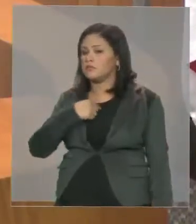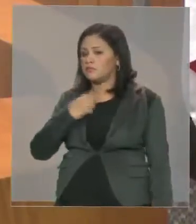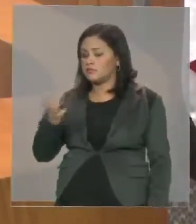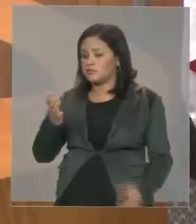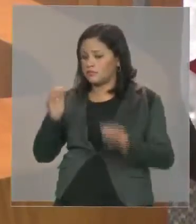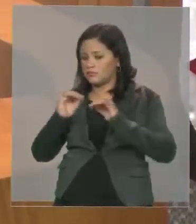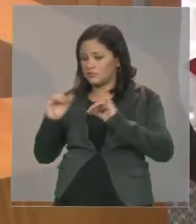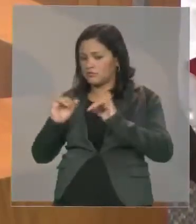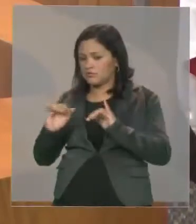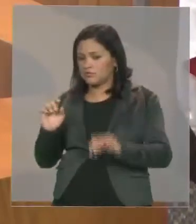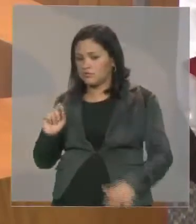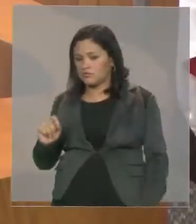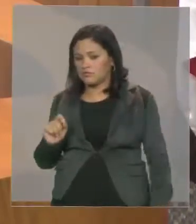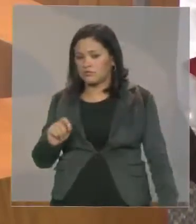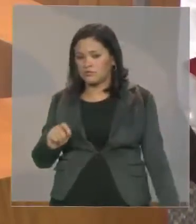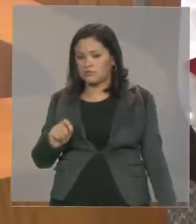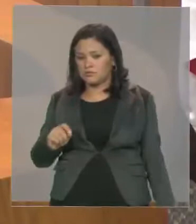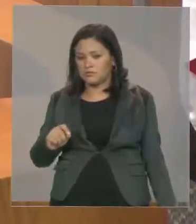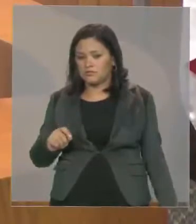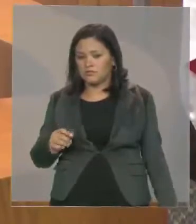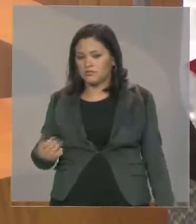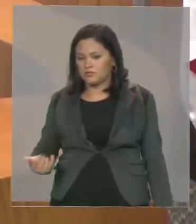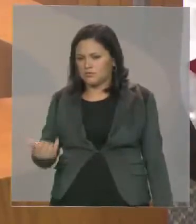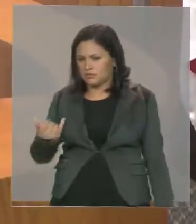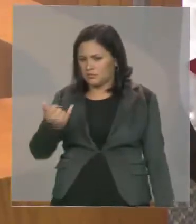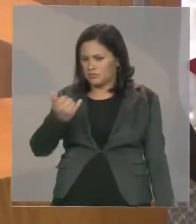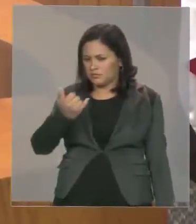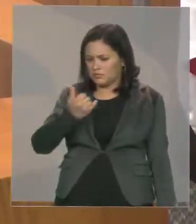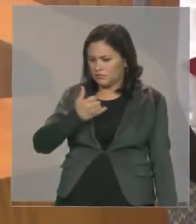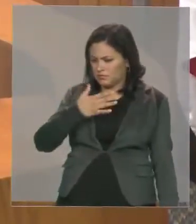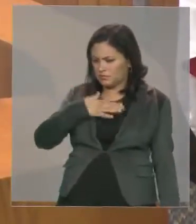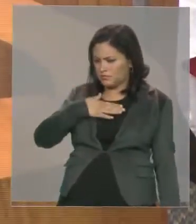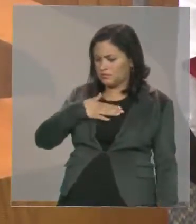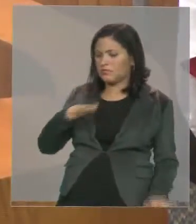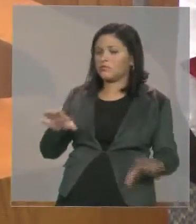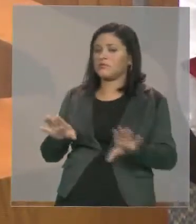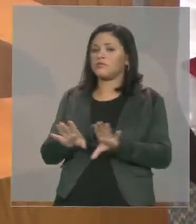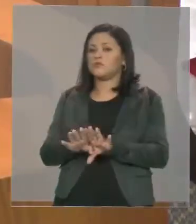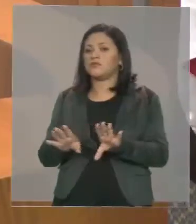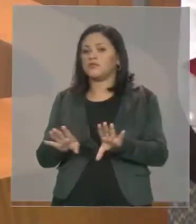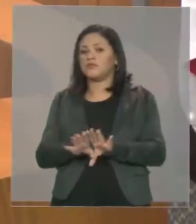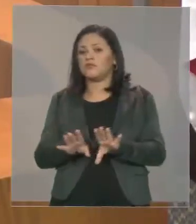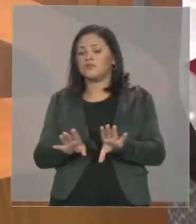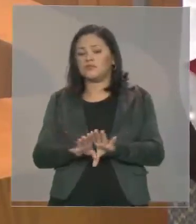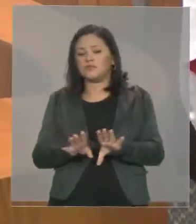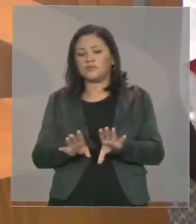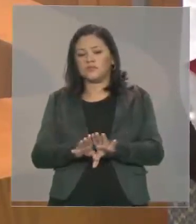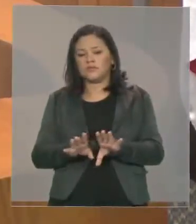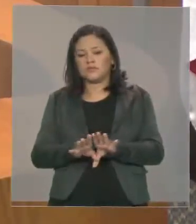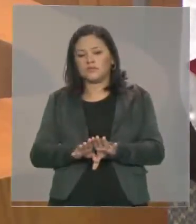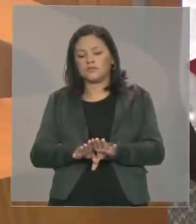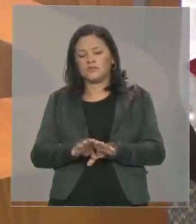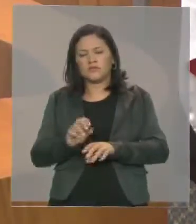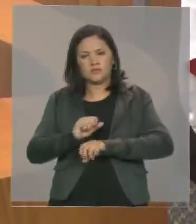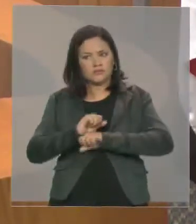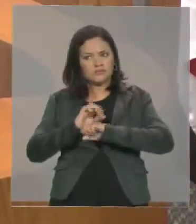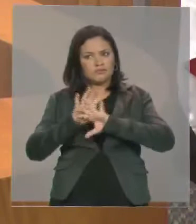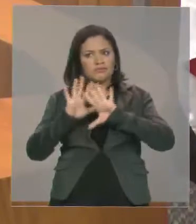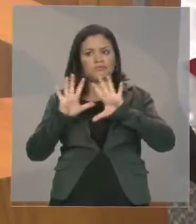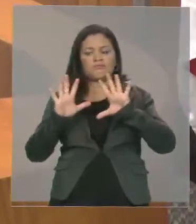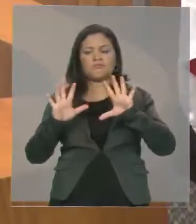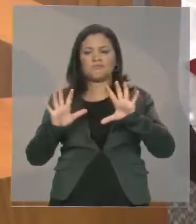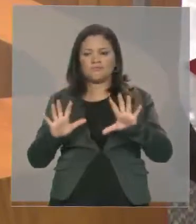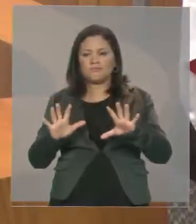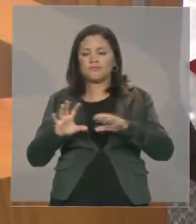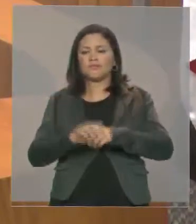que não passou só para mim. Ele, com toda a transparência,